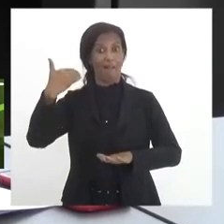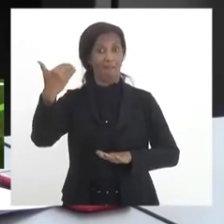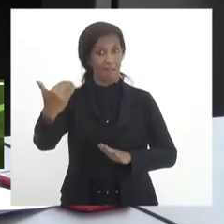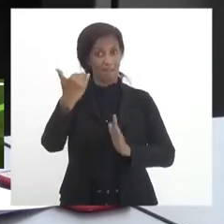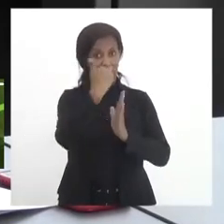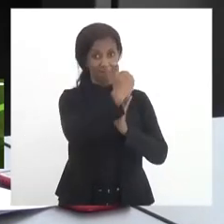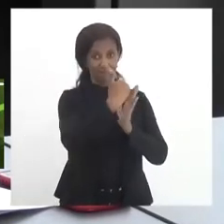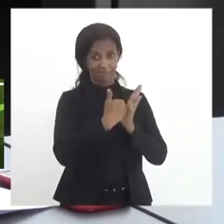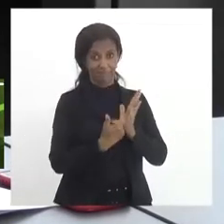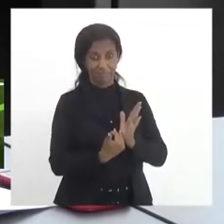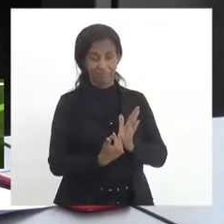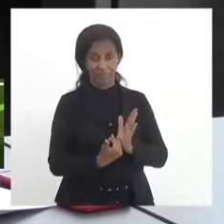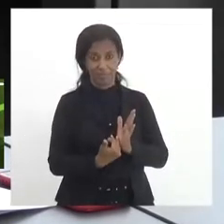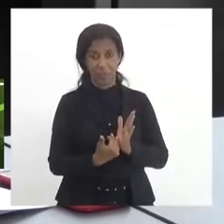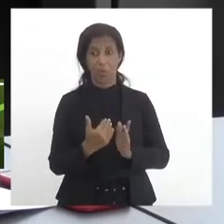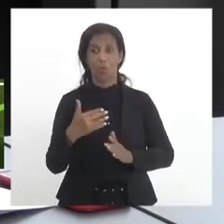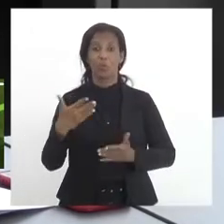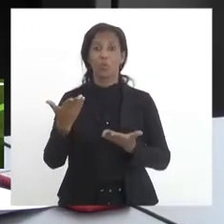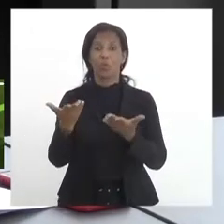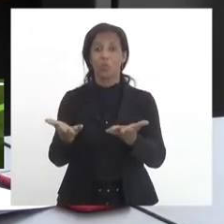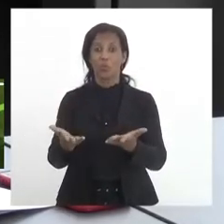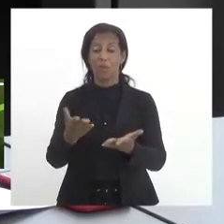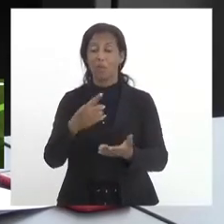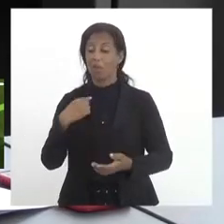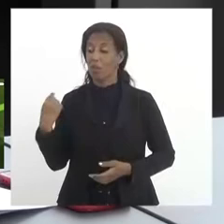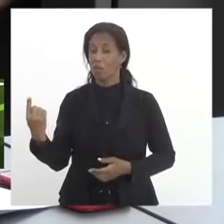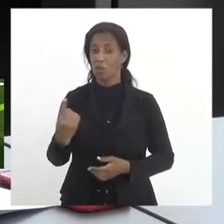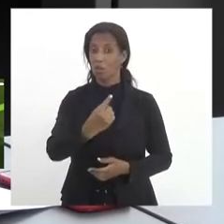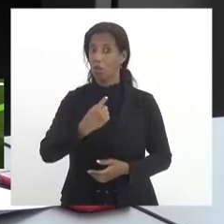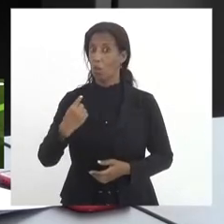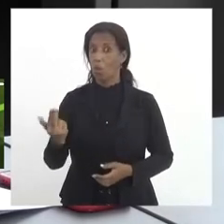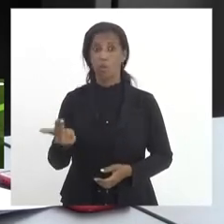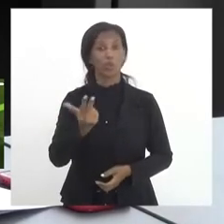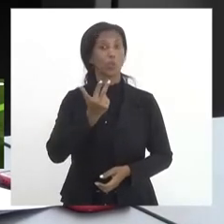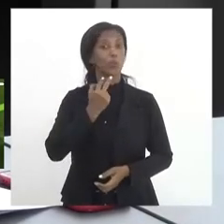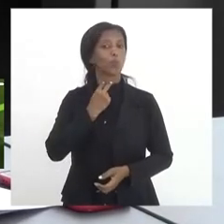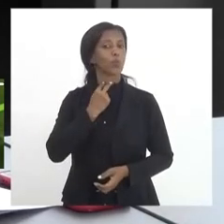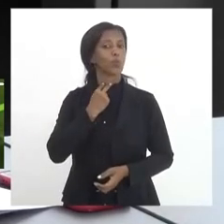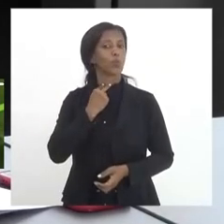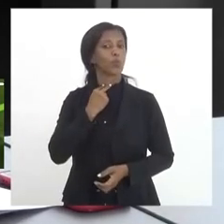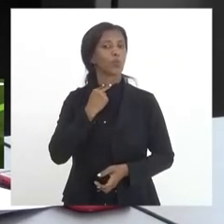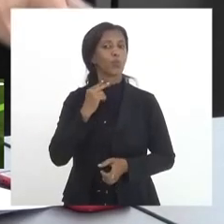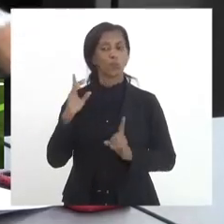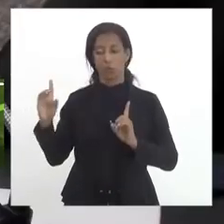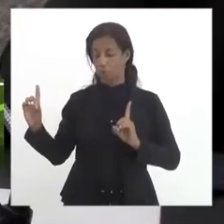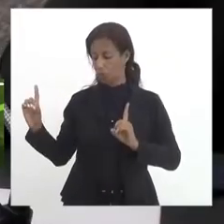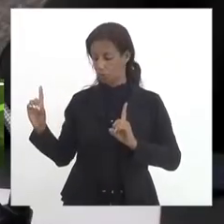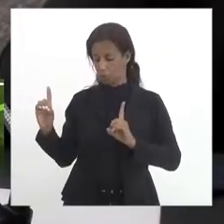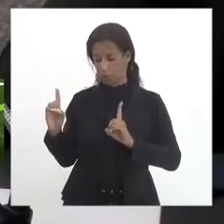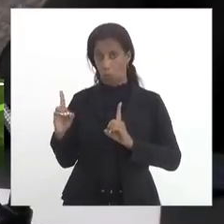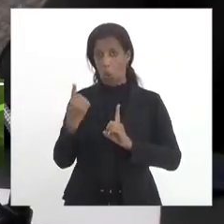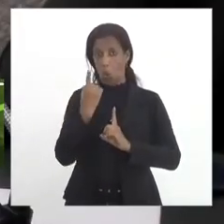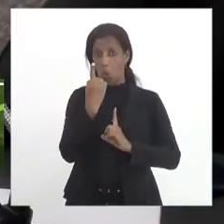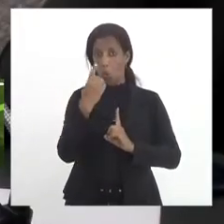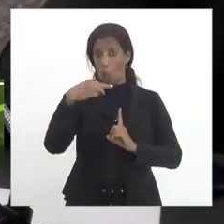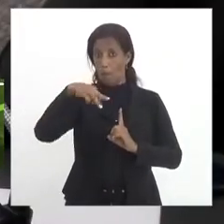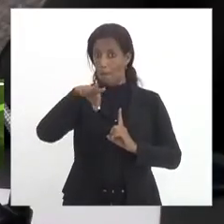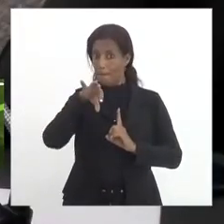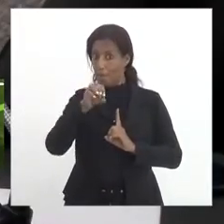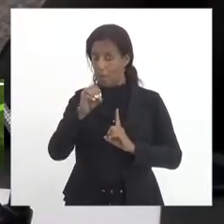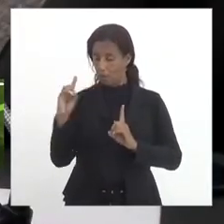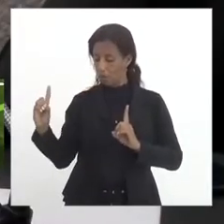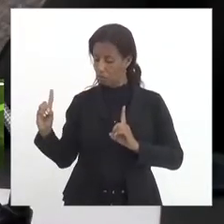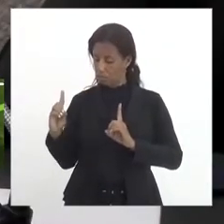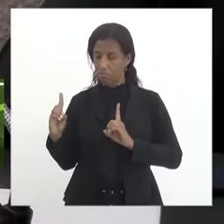o senhor diz que nós não poderemos estar na distância de 1 metro. Eu concordo com o